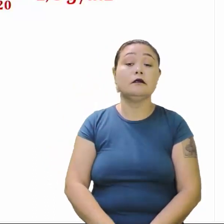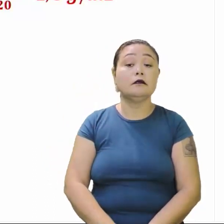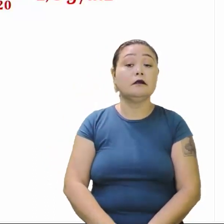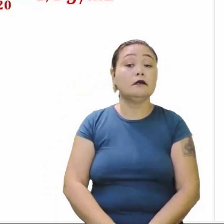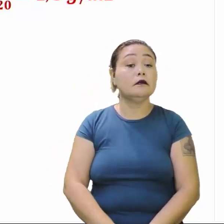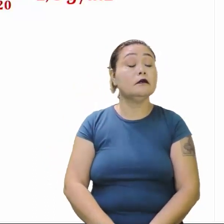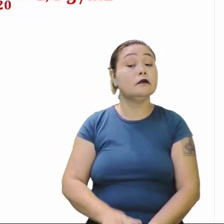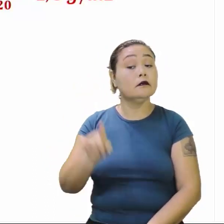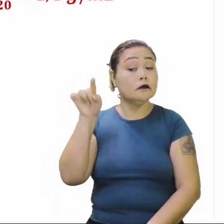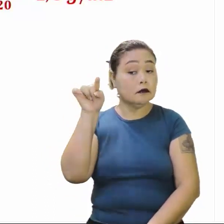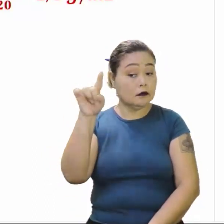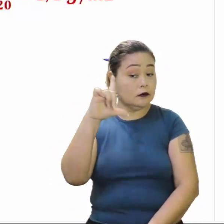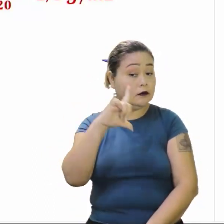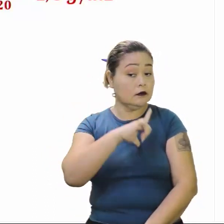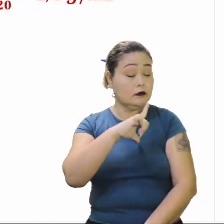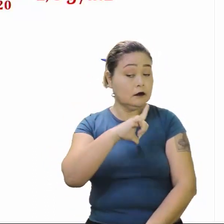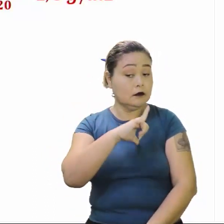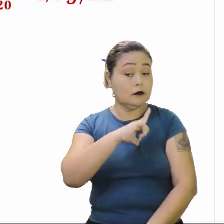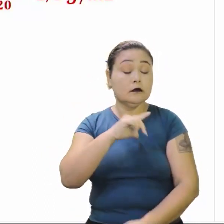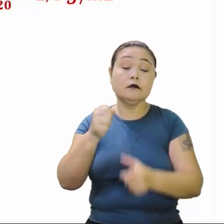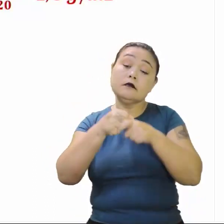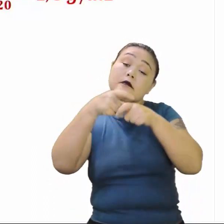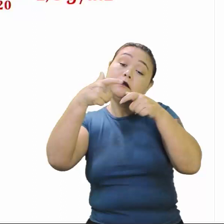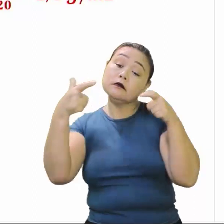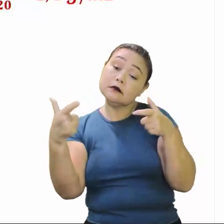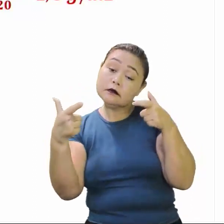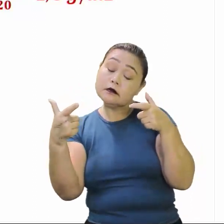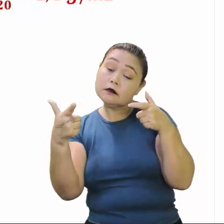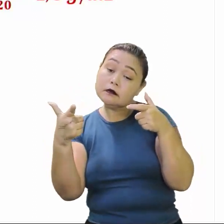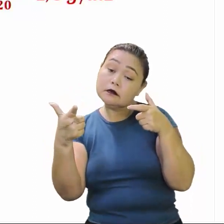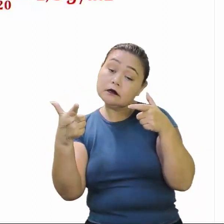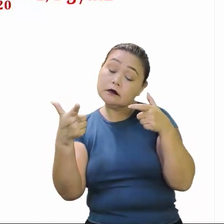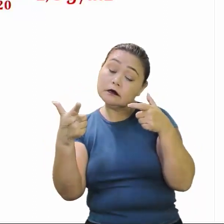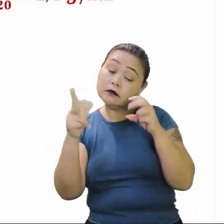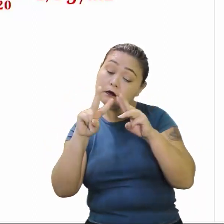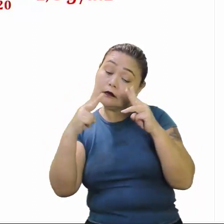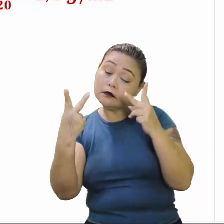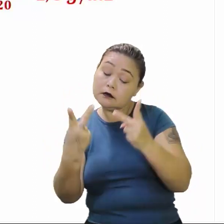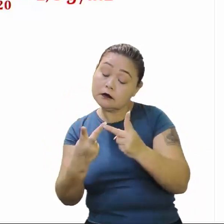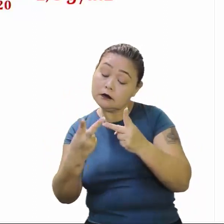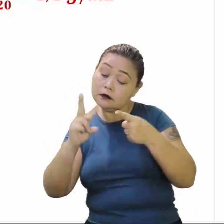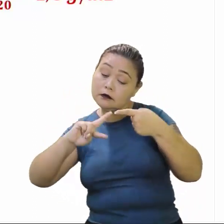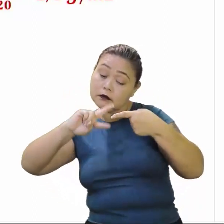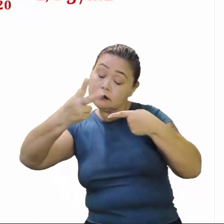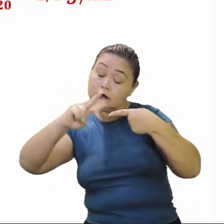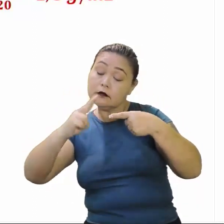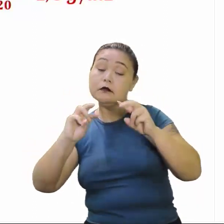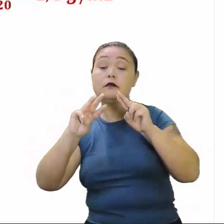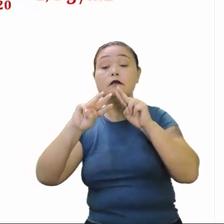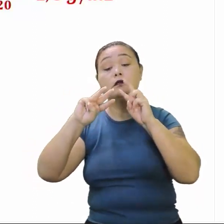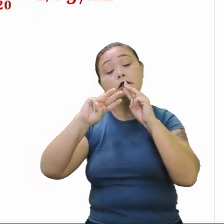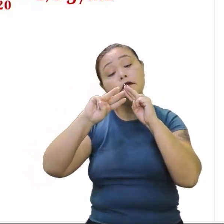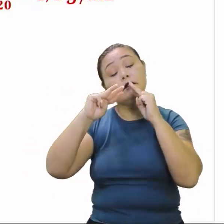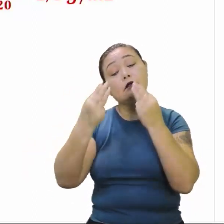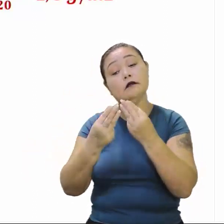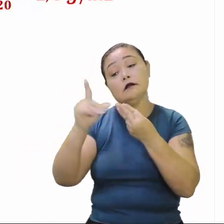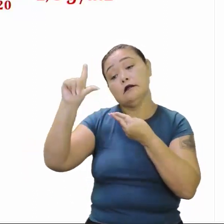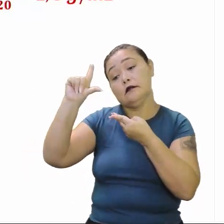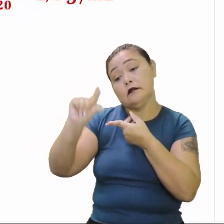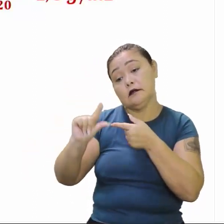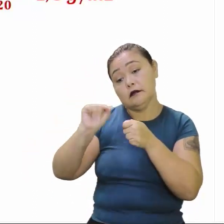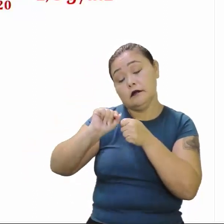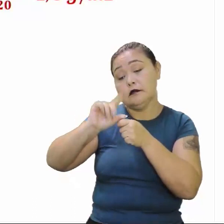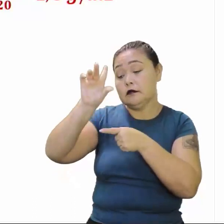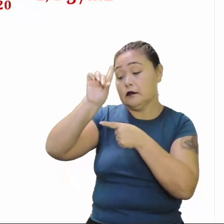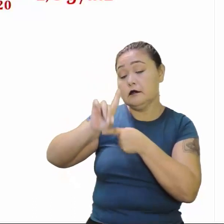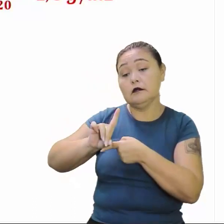Que você tem, quanto maior o volume em relação à dada massa, menor será a